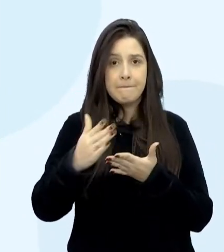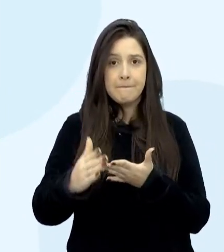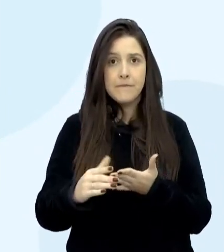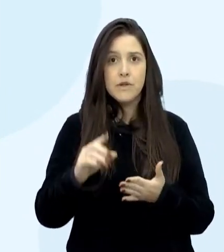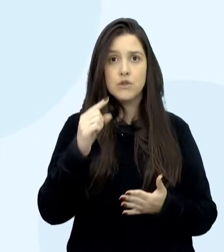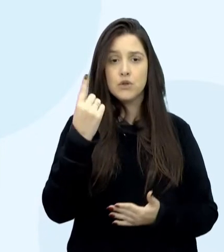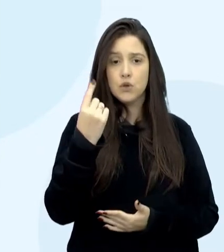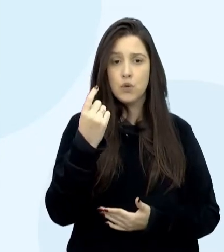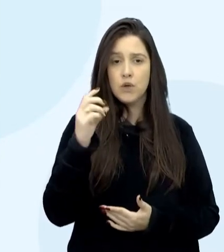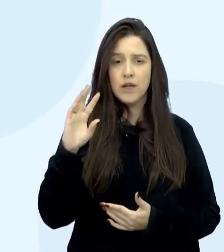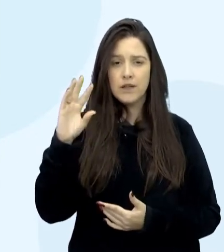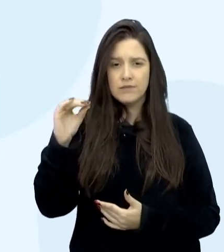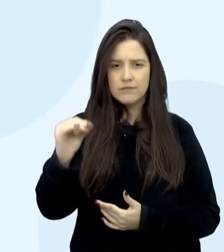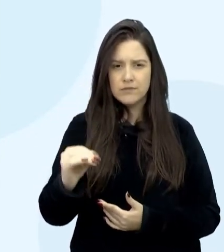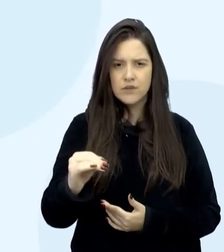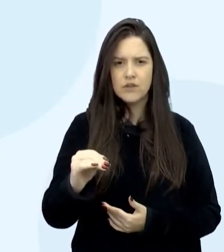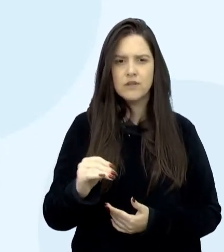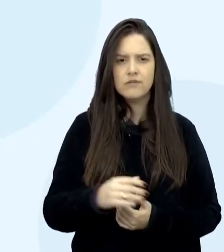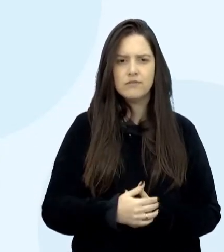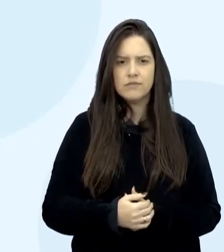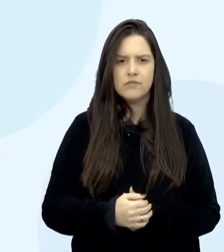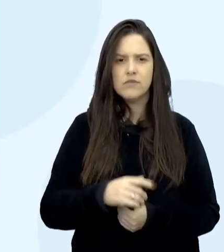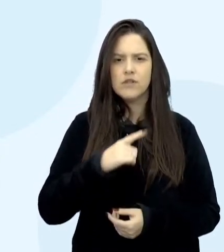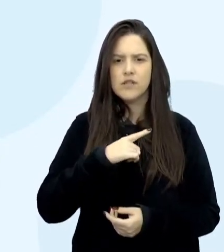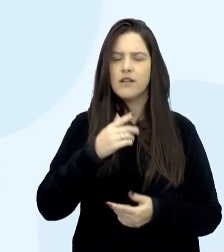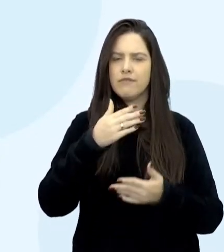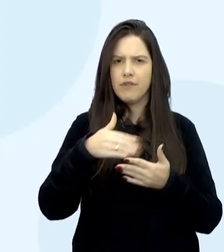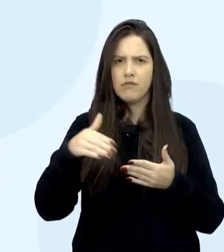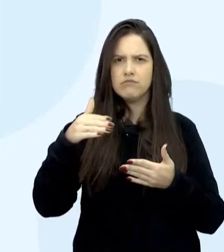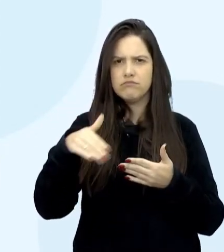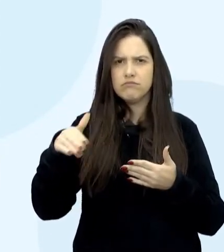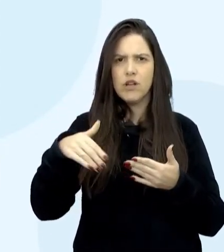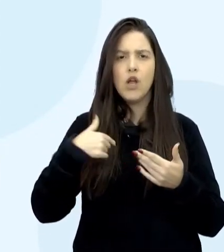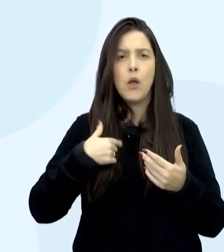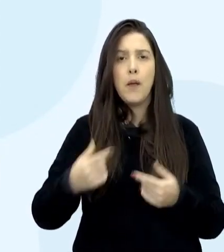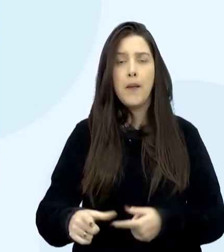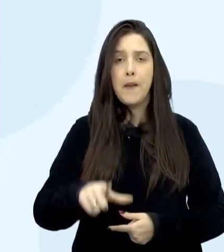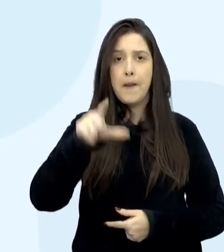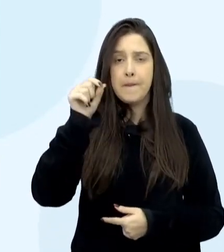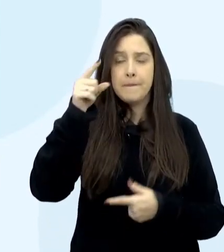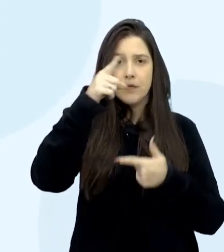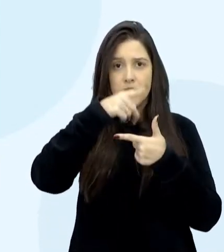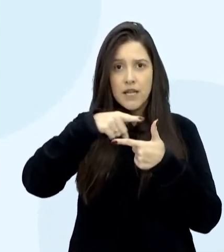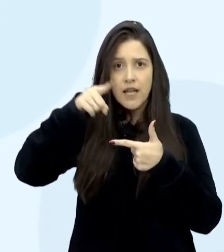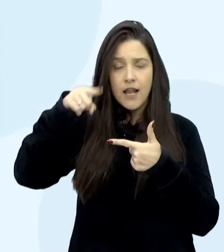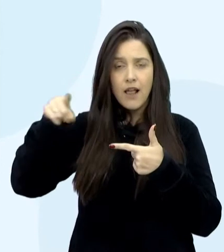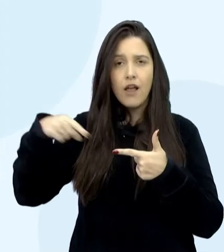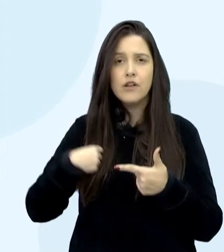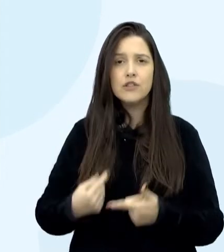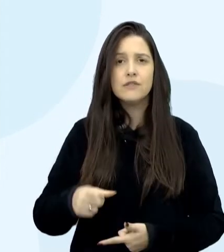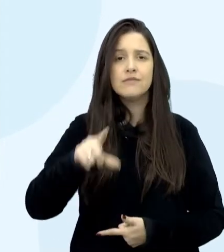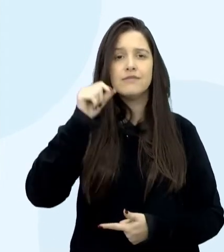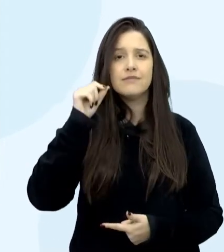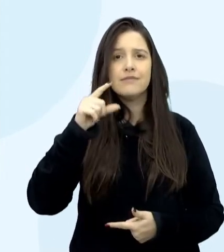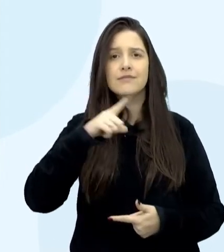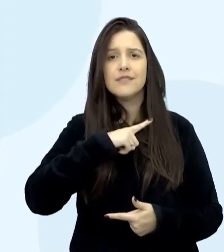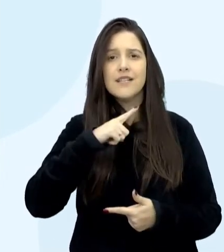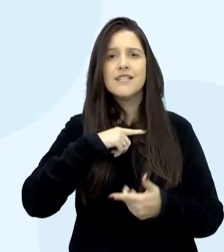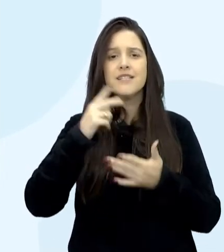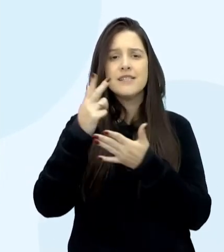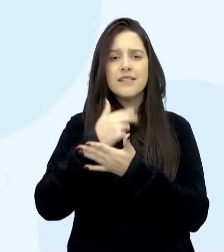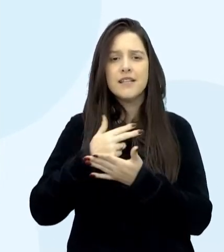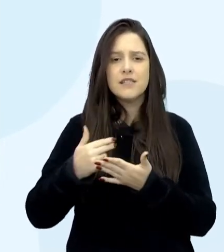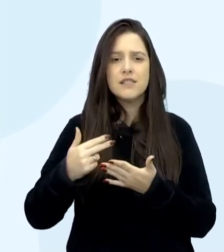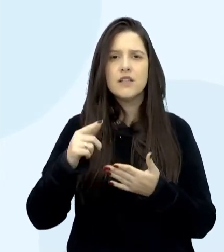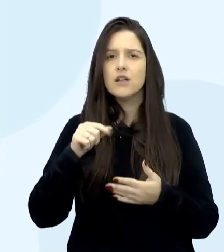unidade, 12,5%. E assim vai indo. Quando a gente escolhe o gráfico de linha, a gente percebe que tem esse desenho aí,